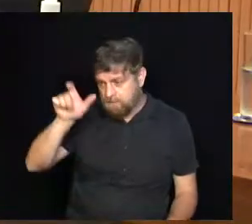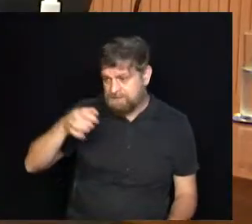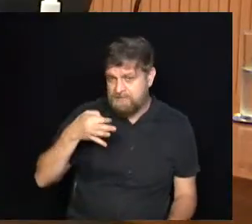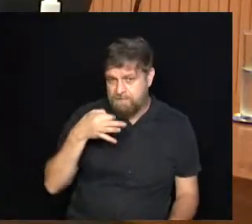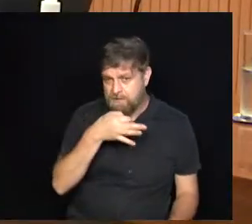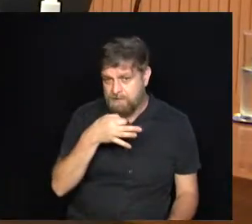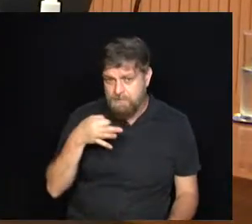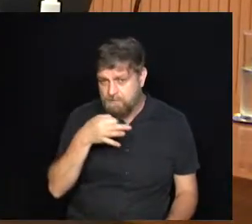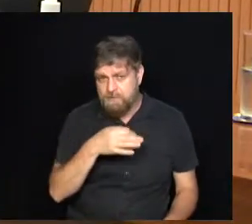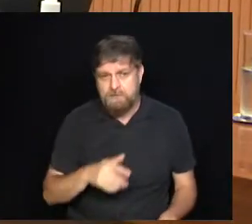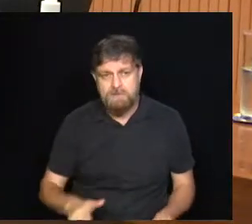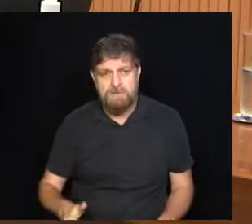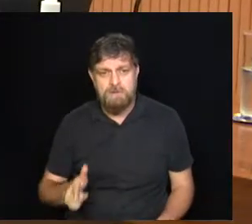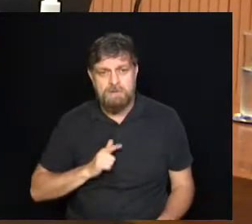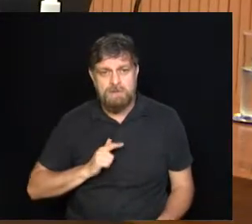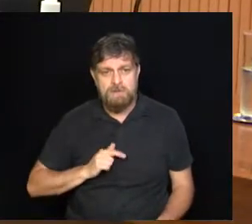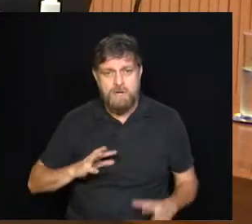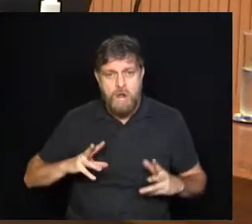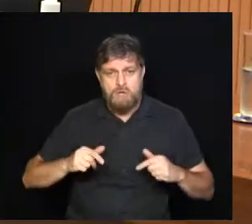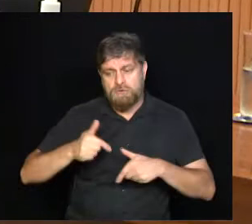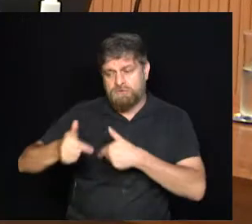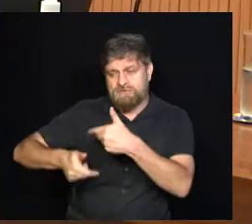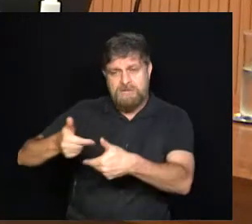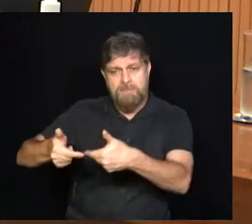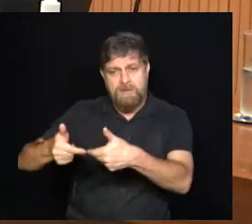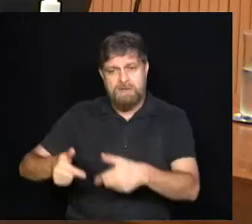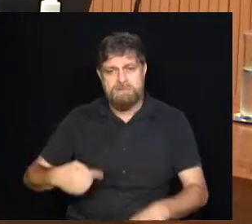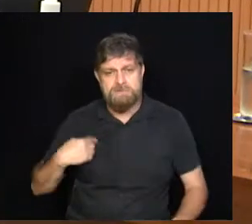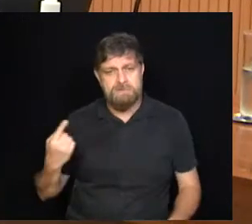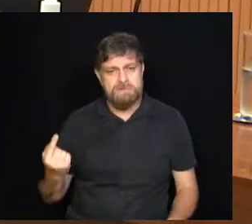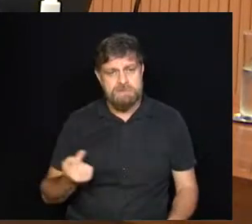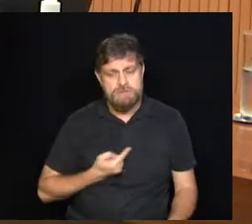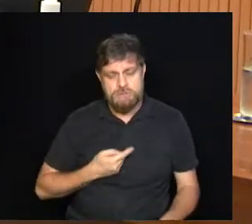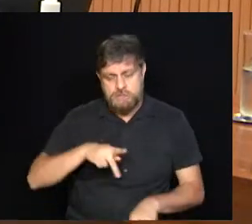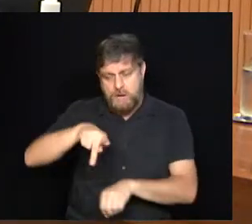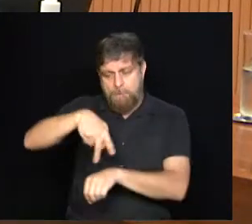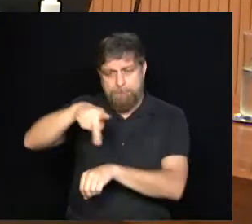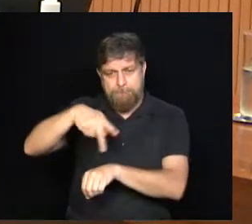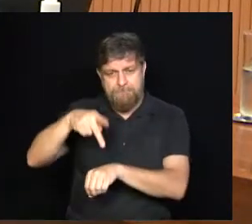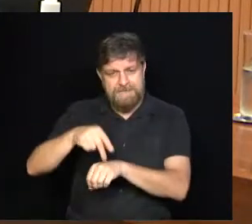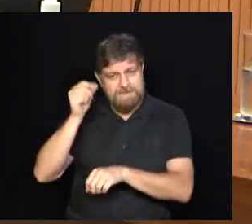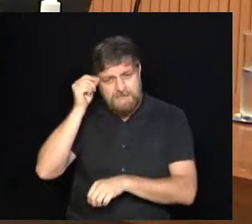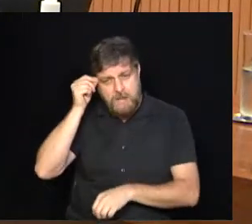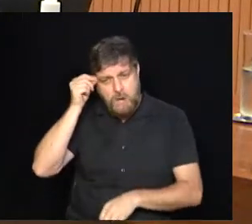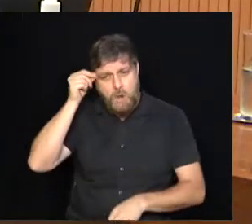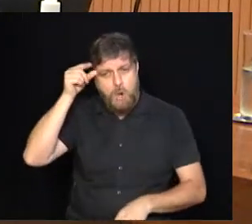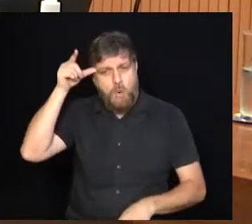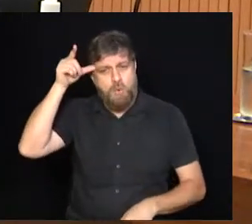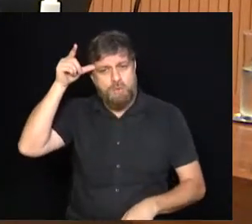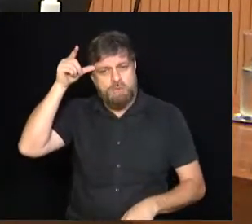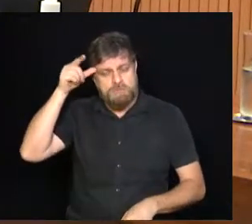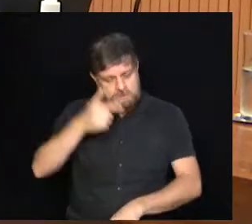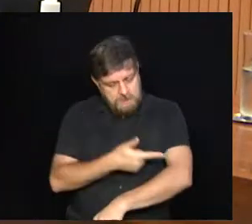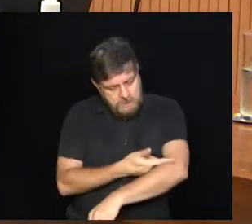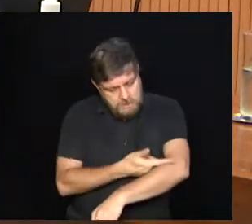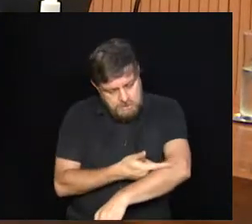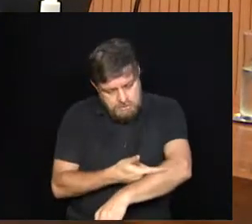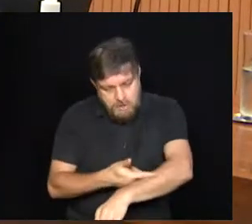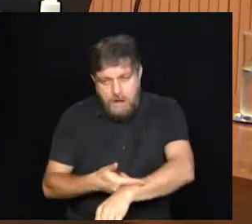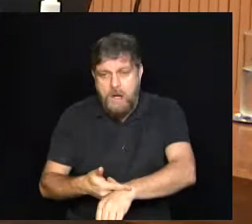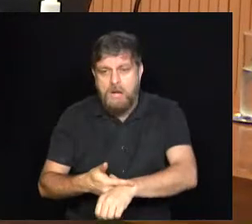isso. Todos esses serviços, se a gente estivesse num país culturalmente educado,